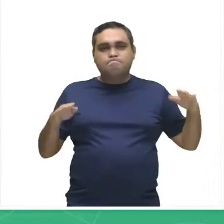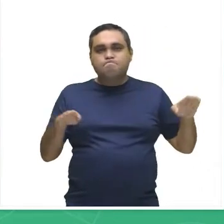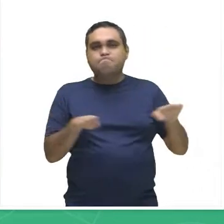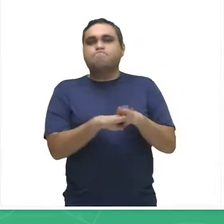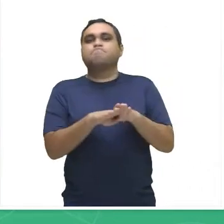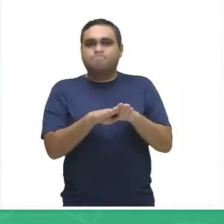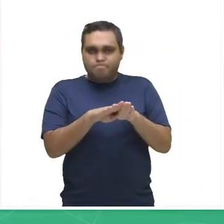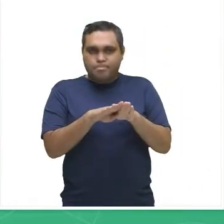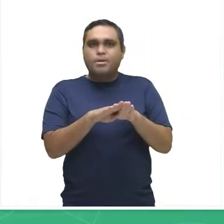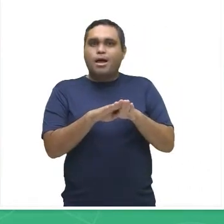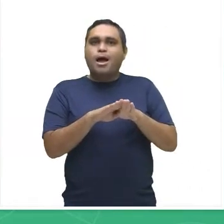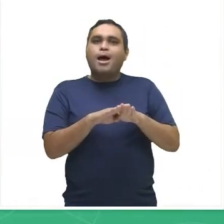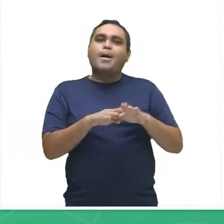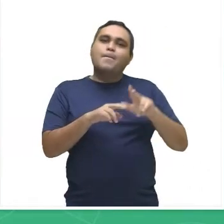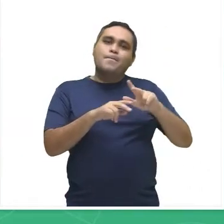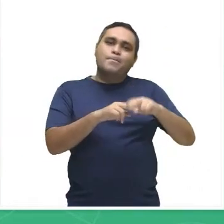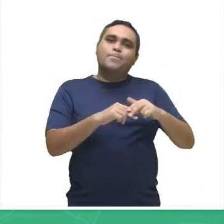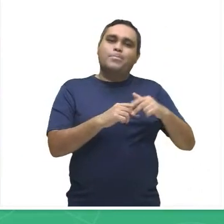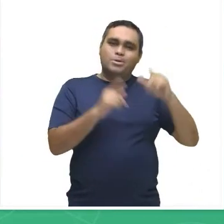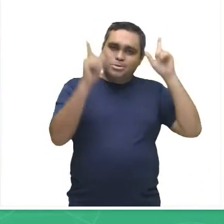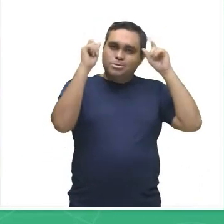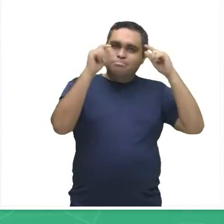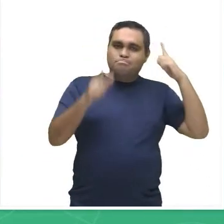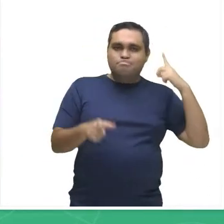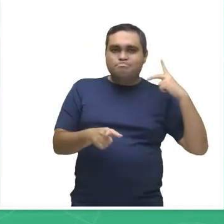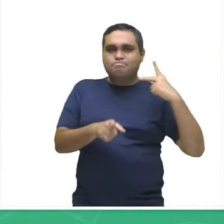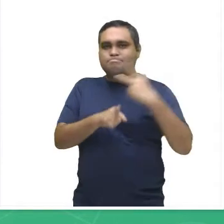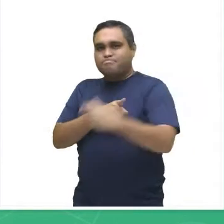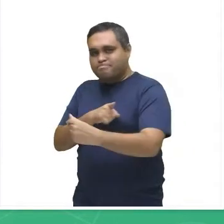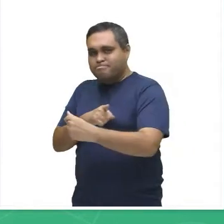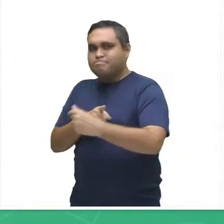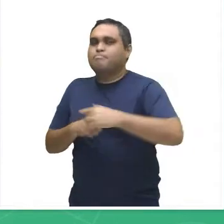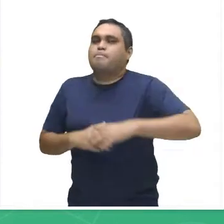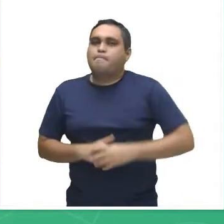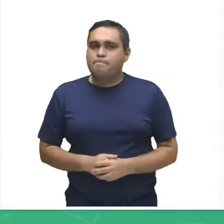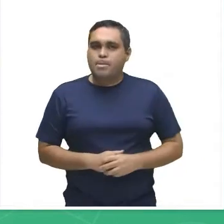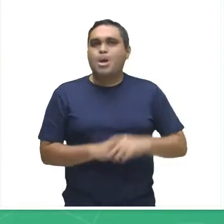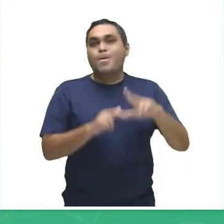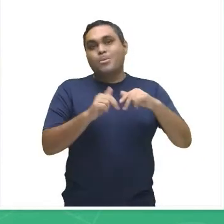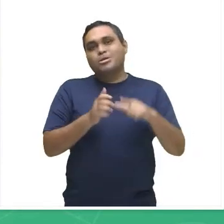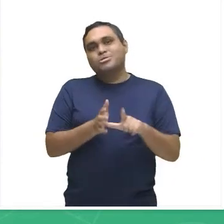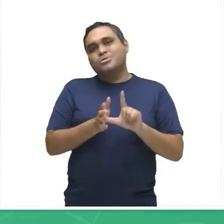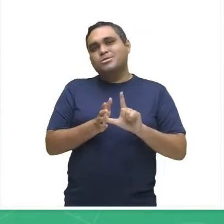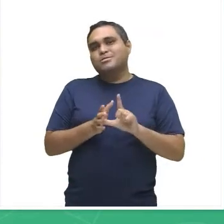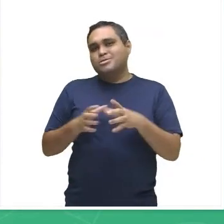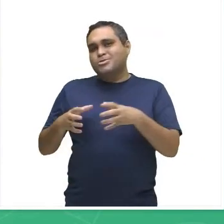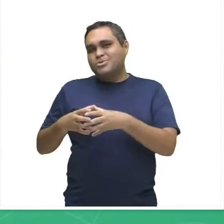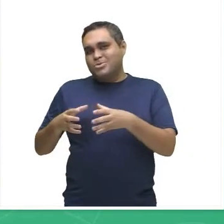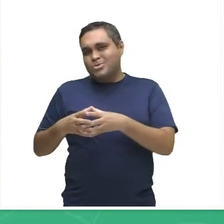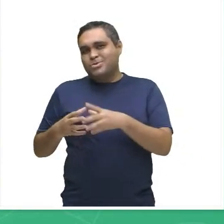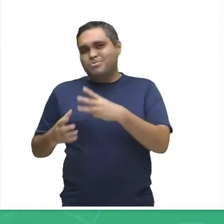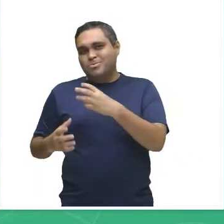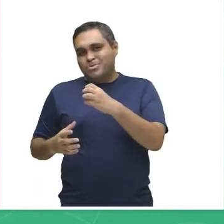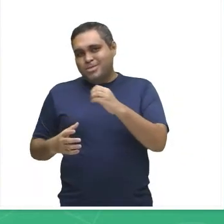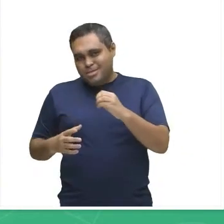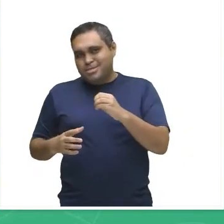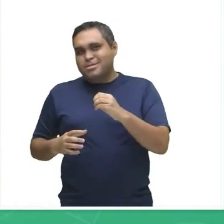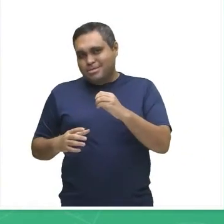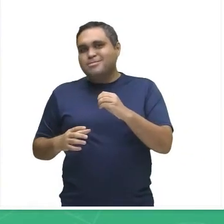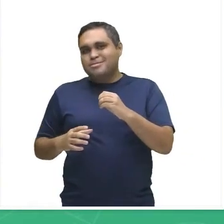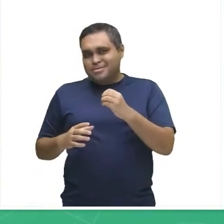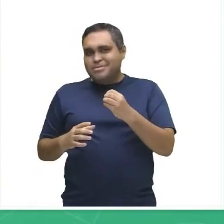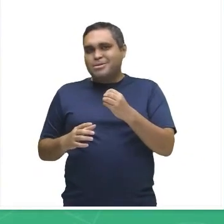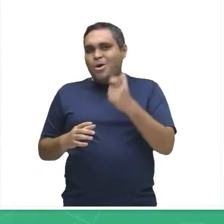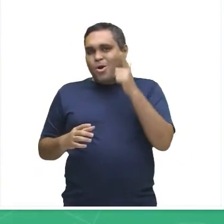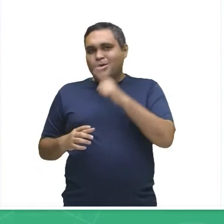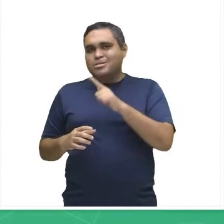que os demais soldados gregos ganhem tempo, né? E entra para a história e vira filme, e a gente tem o Rodrigo